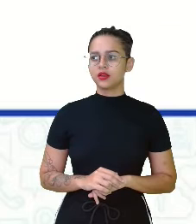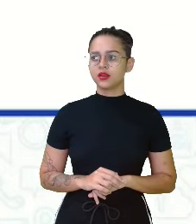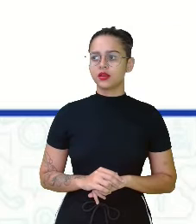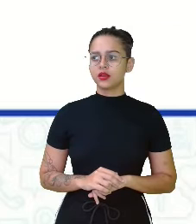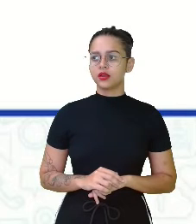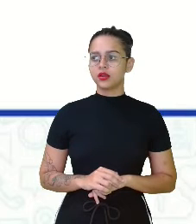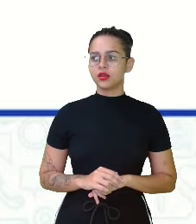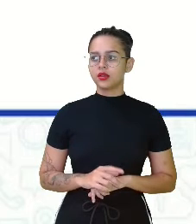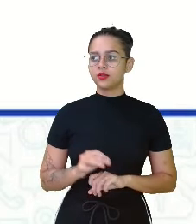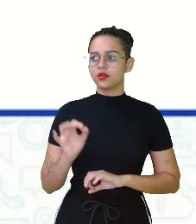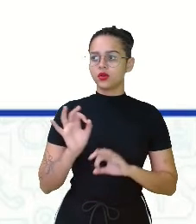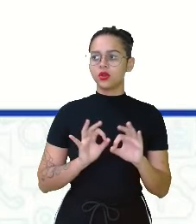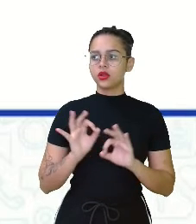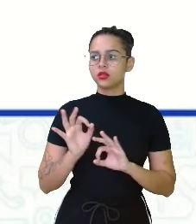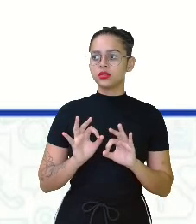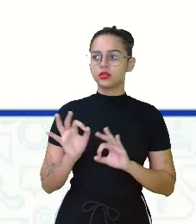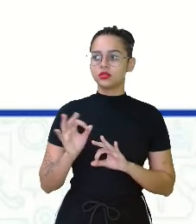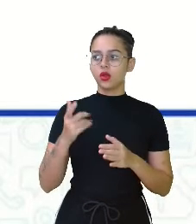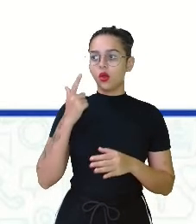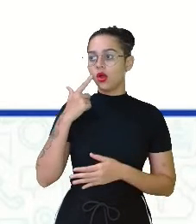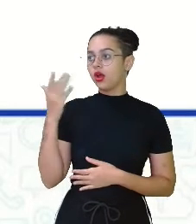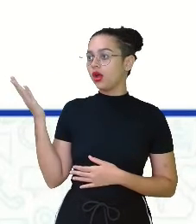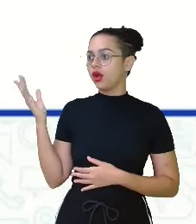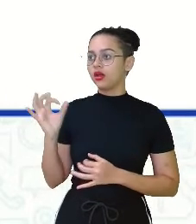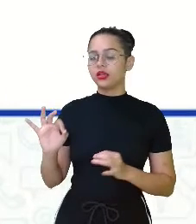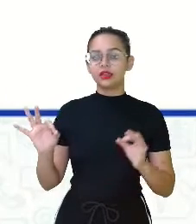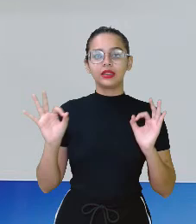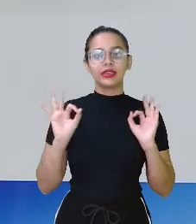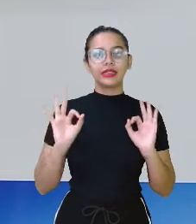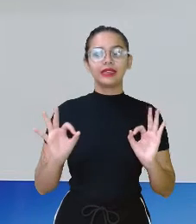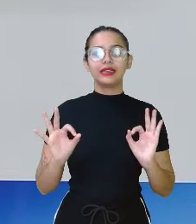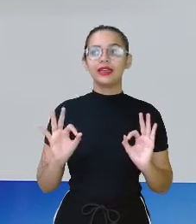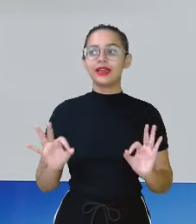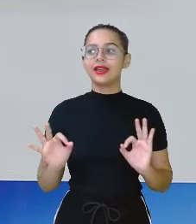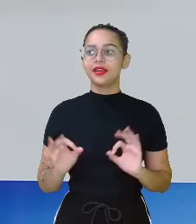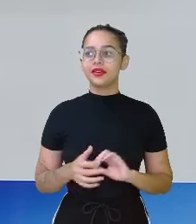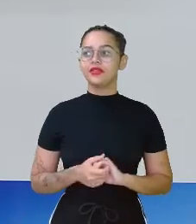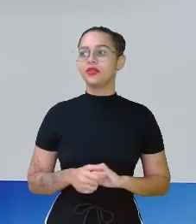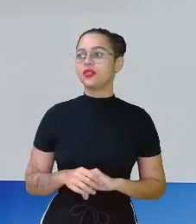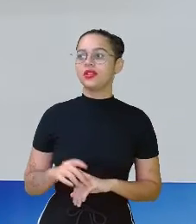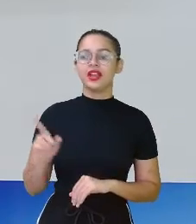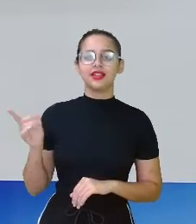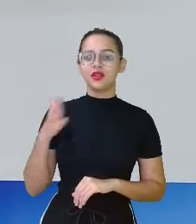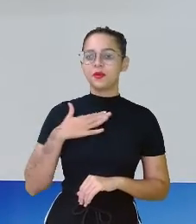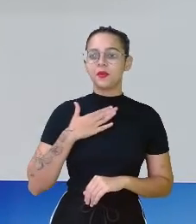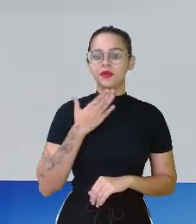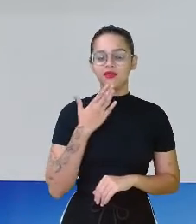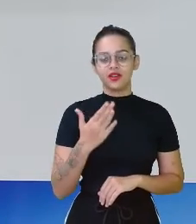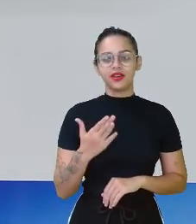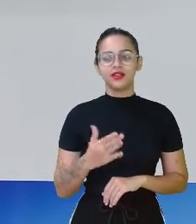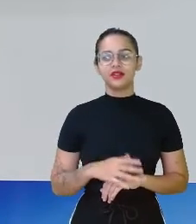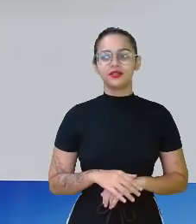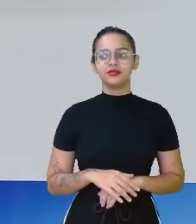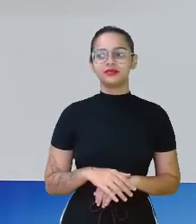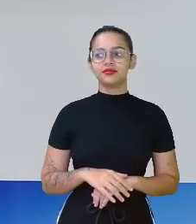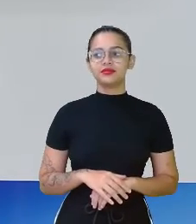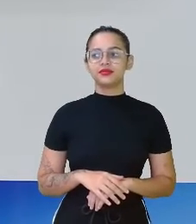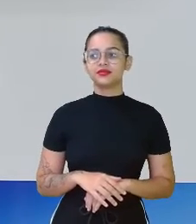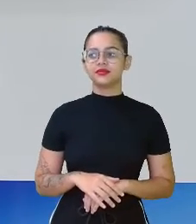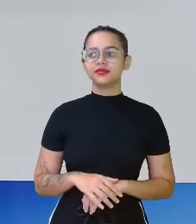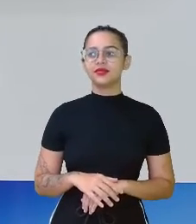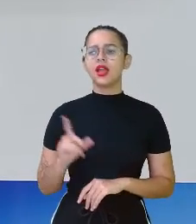Ela vai se organizar e vai... Olha só que incrível. Olha que incrível. Não, esse é o meu preferido. Esse é incrível.